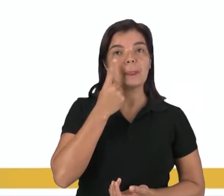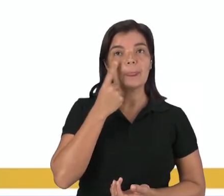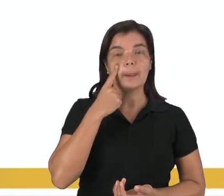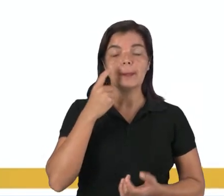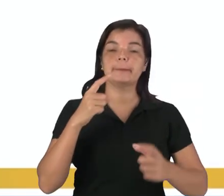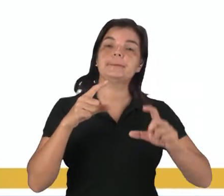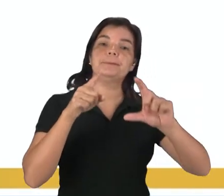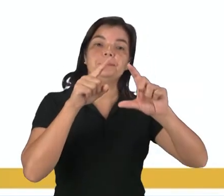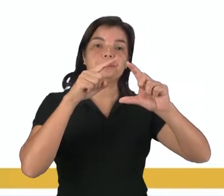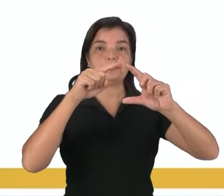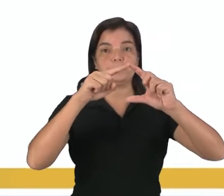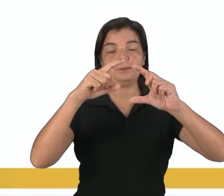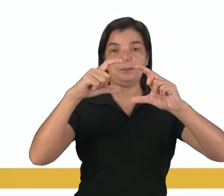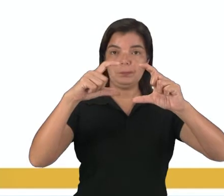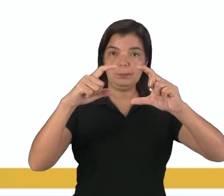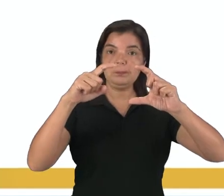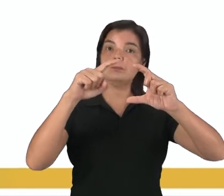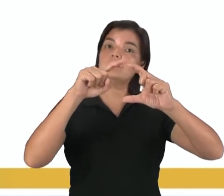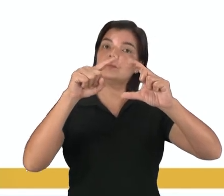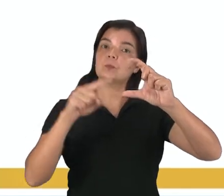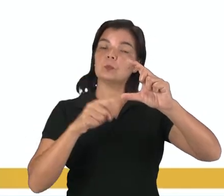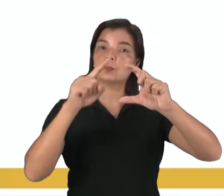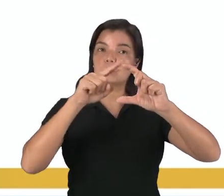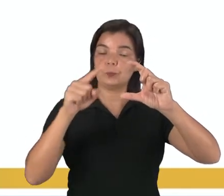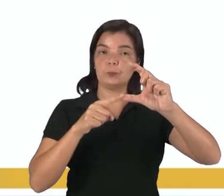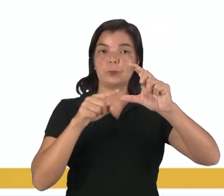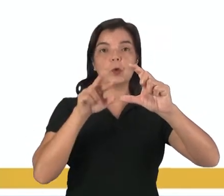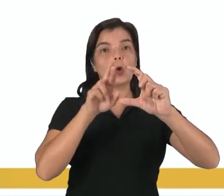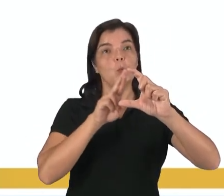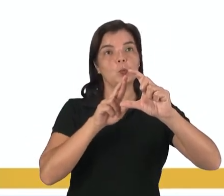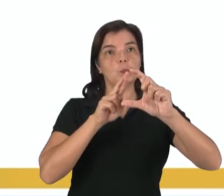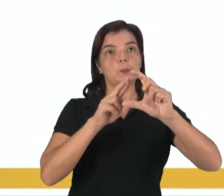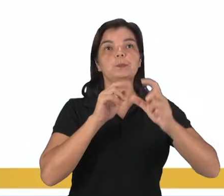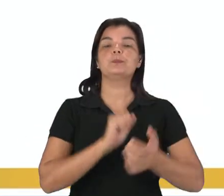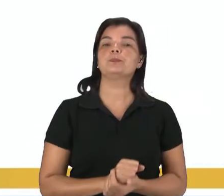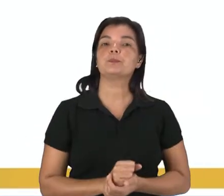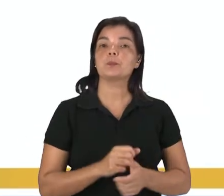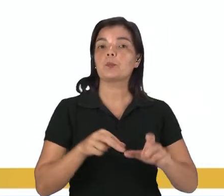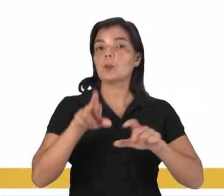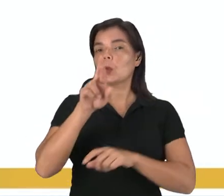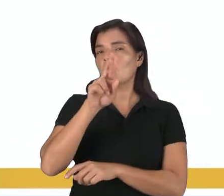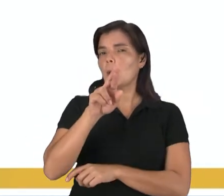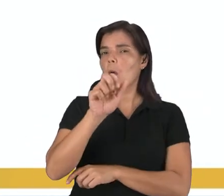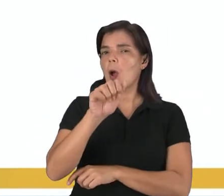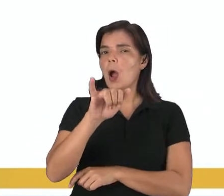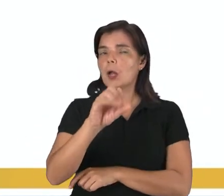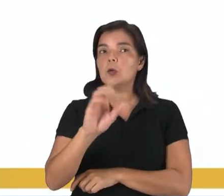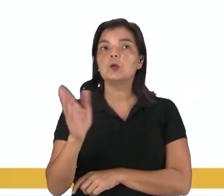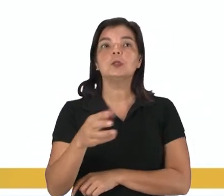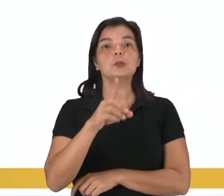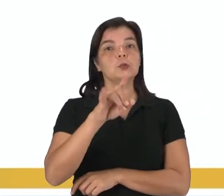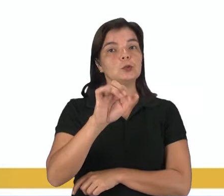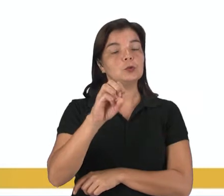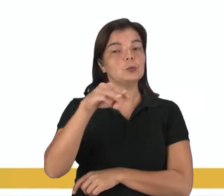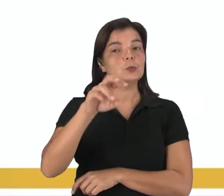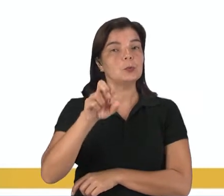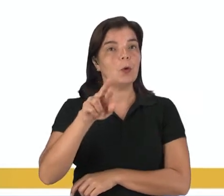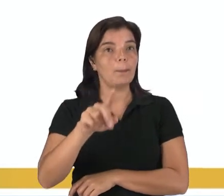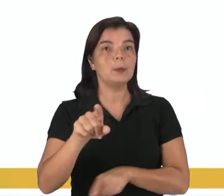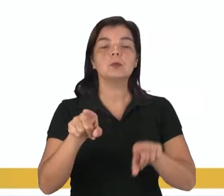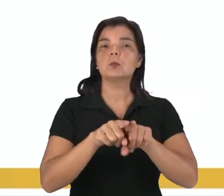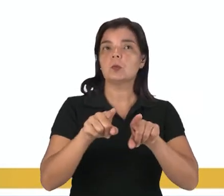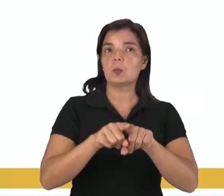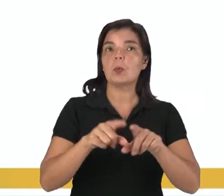observe e circunferência né e a medida do raio aí bom o que seria então raio diâmetro